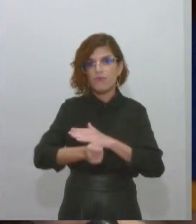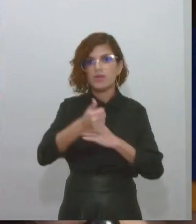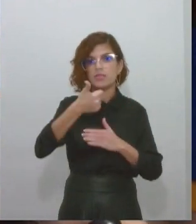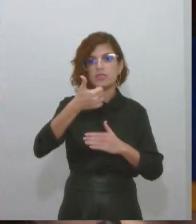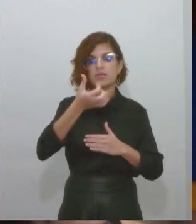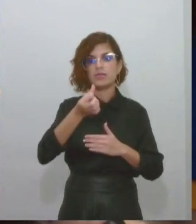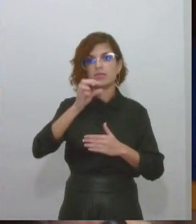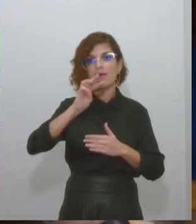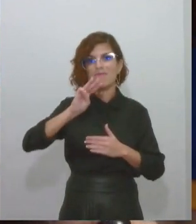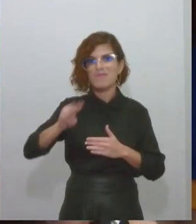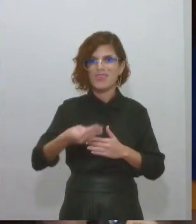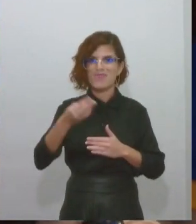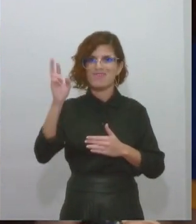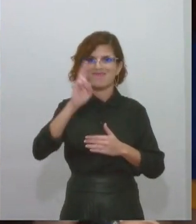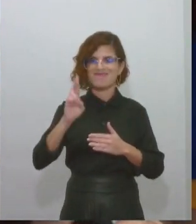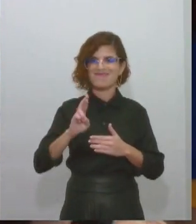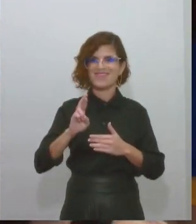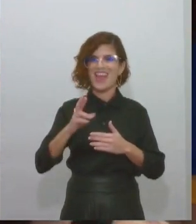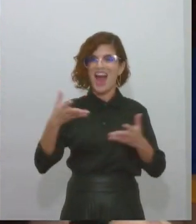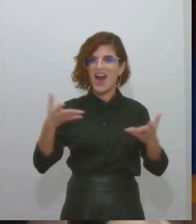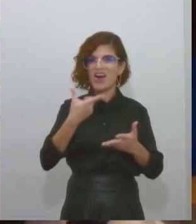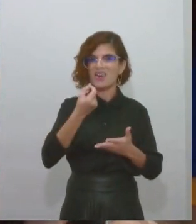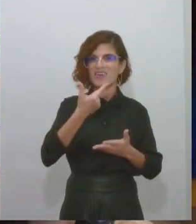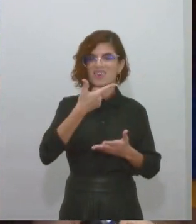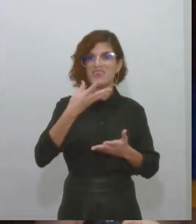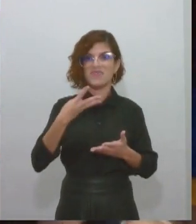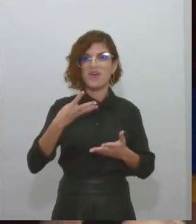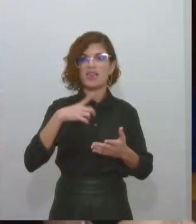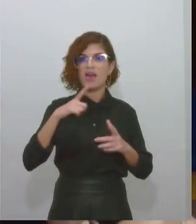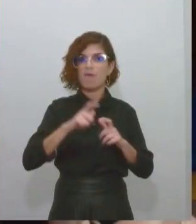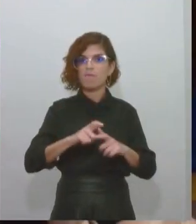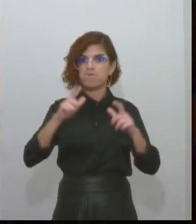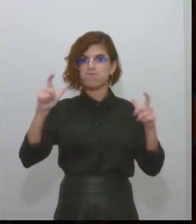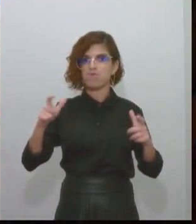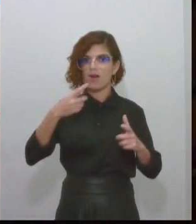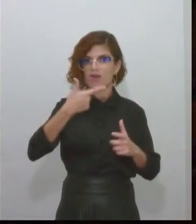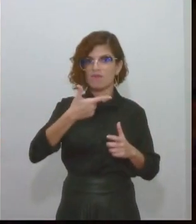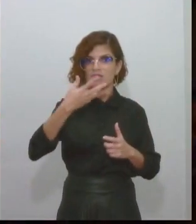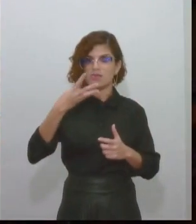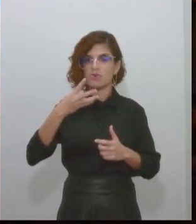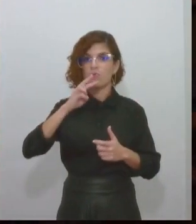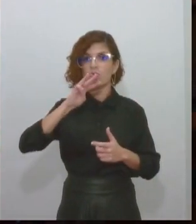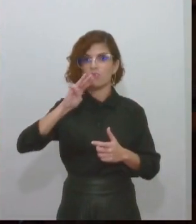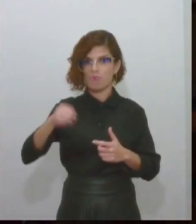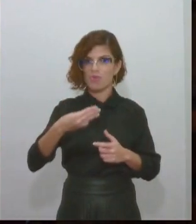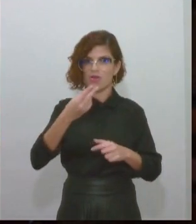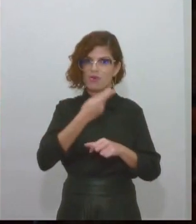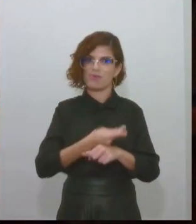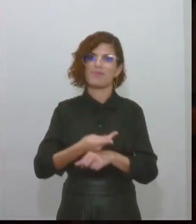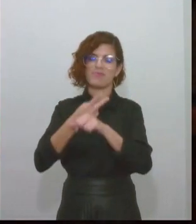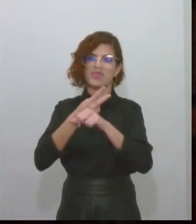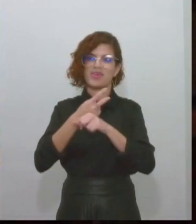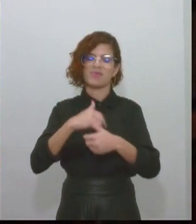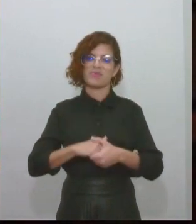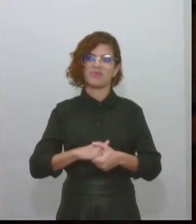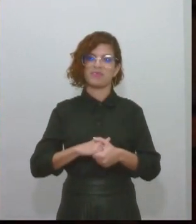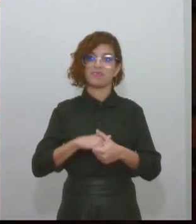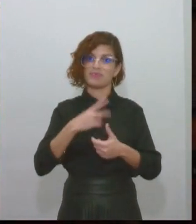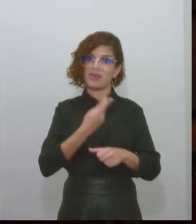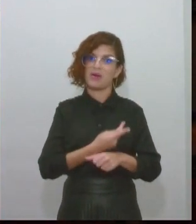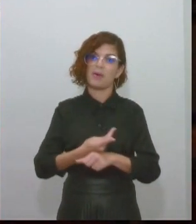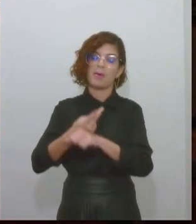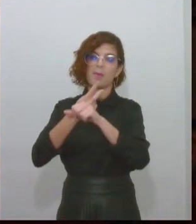das escolas no IDEB e no IDESE, nós ampliamos para R$24 milhões de premiação. Para o prêmio Escola Destaque, foram